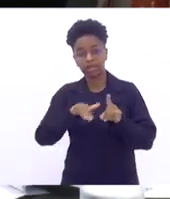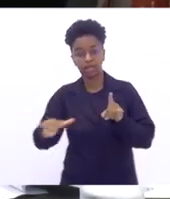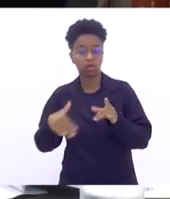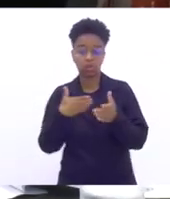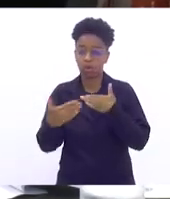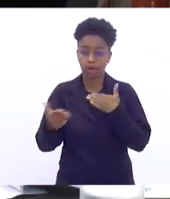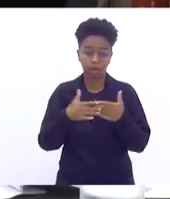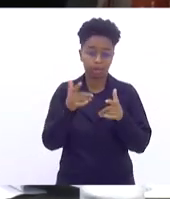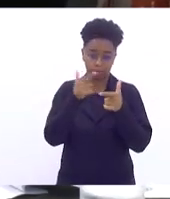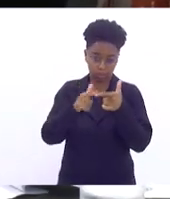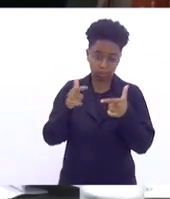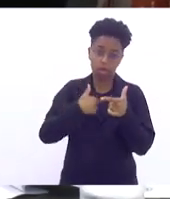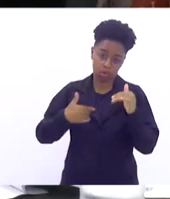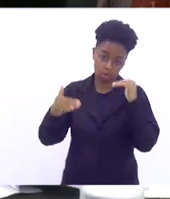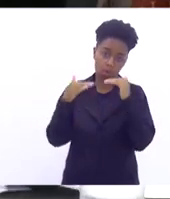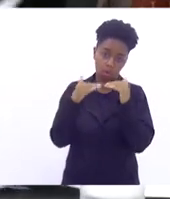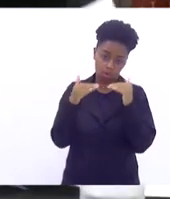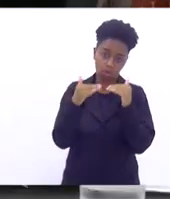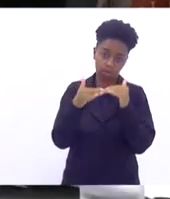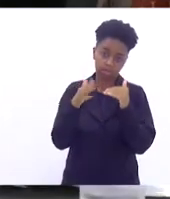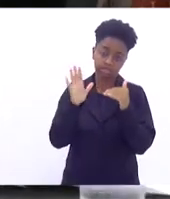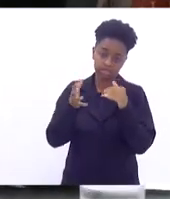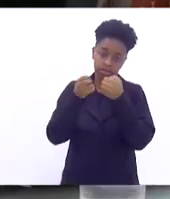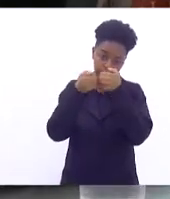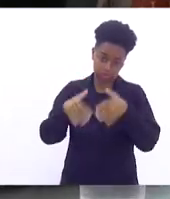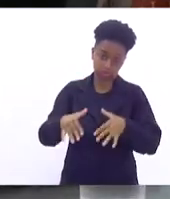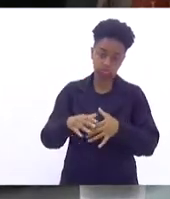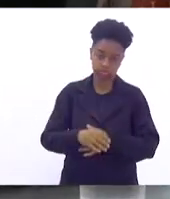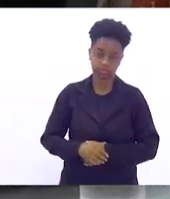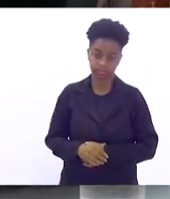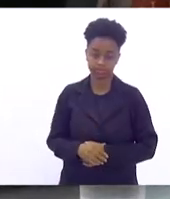eu tô concordando perfeito já tá até prejudicabilidade